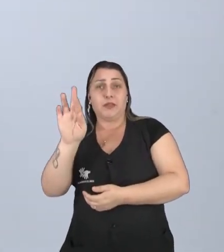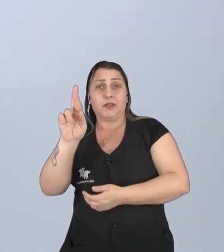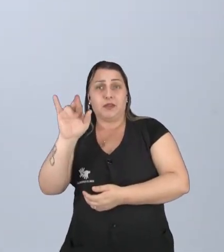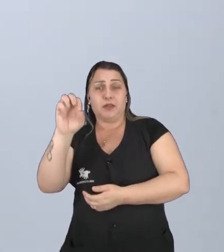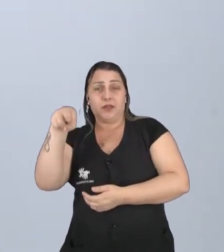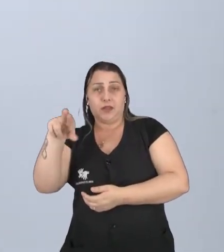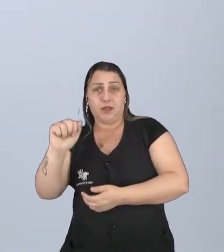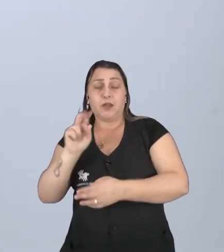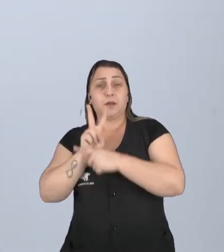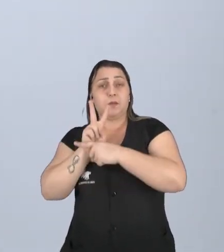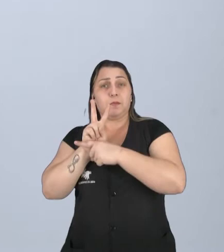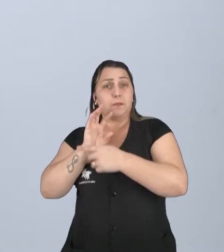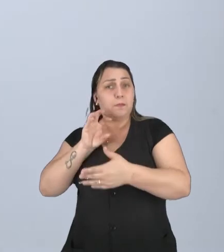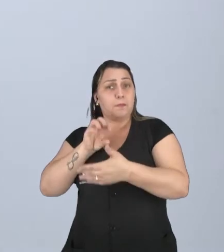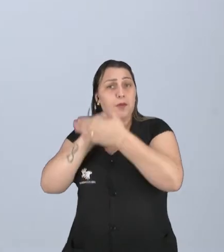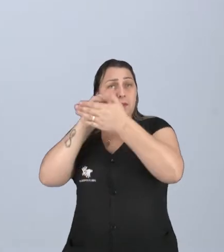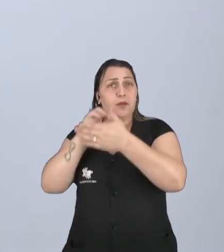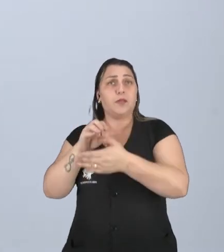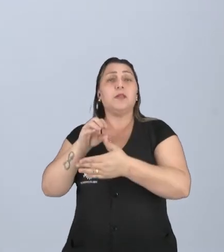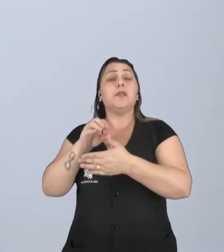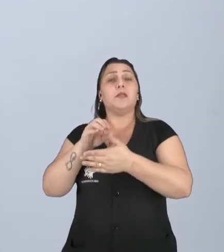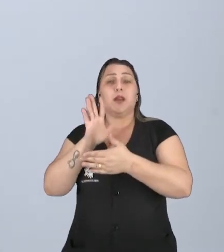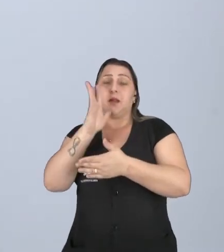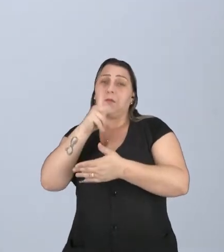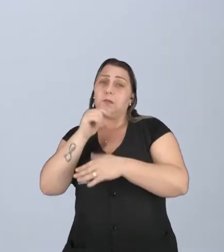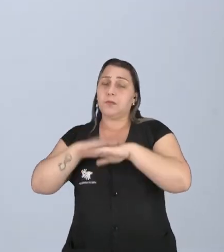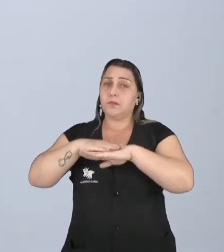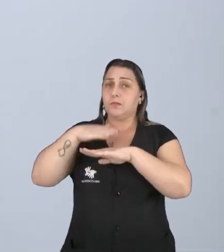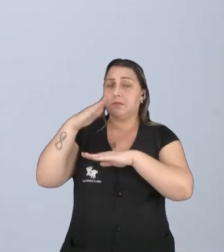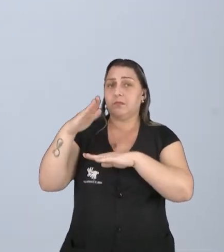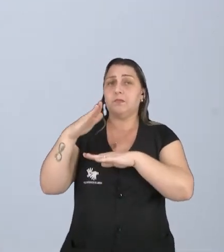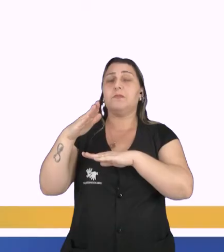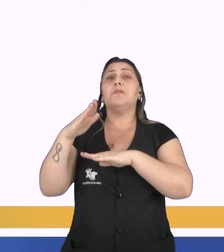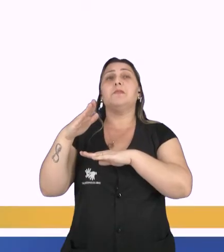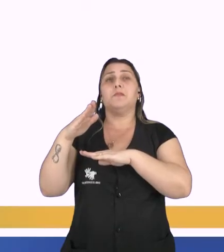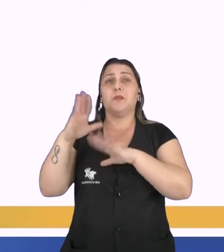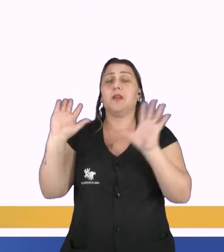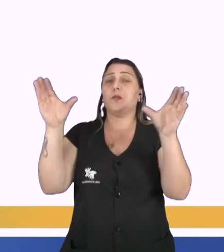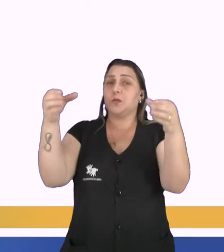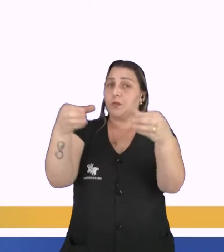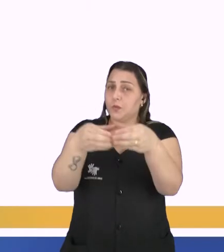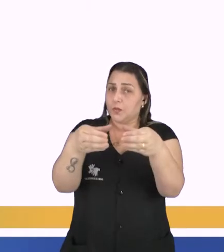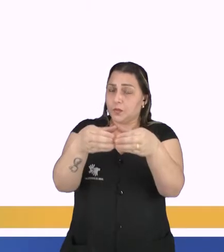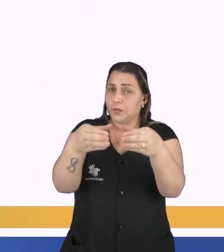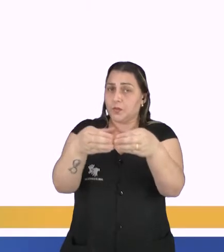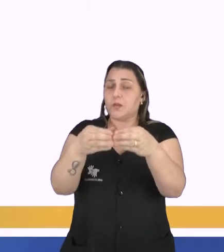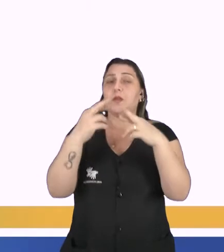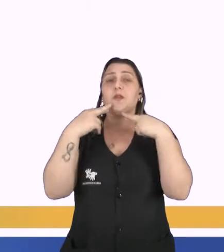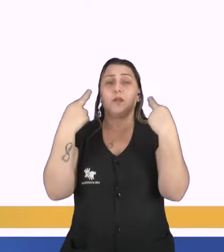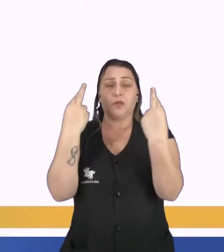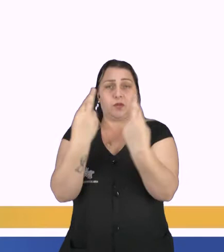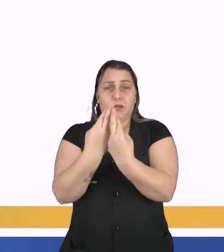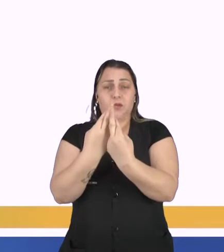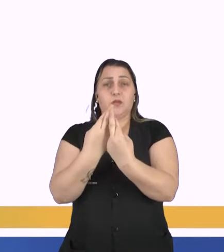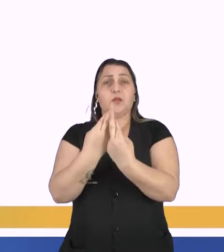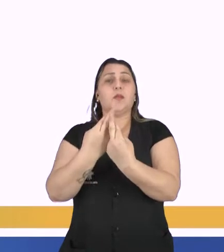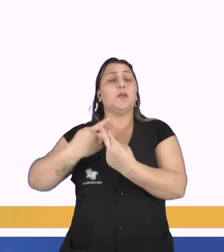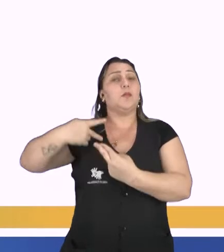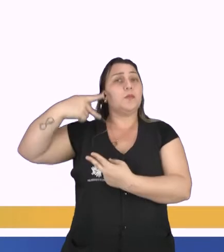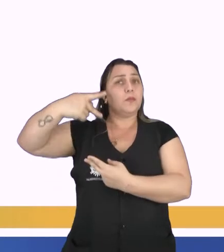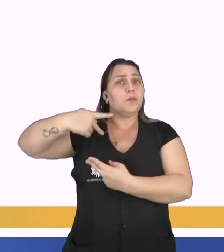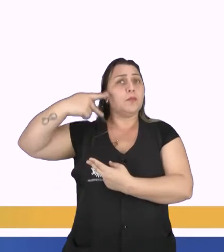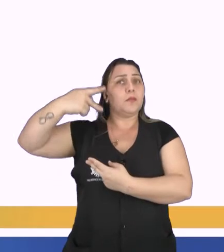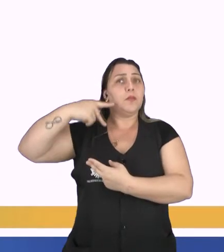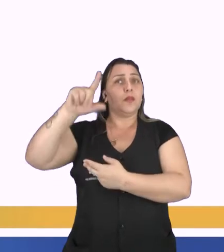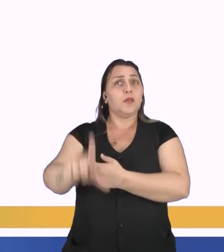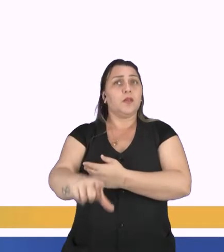né? Essa regência ela vai ser um pouco maior, ela vai durar mais, que é quando a Assembleia Geral reúne-se novamente, né? E os parlamentares, eles